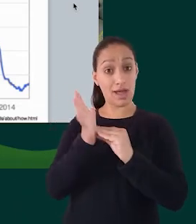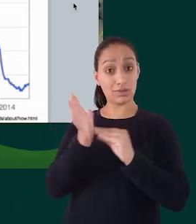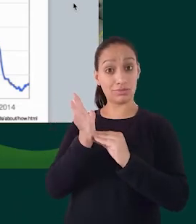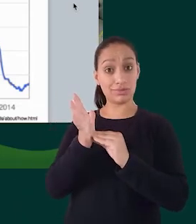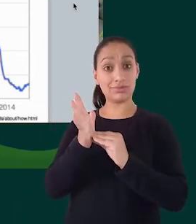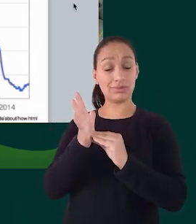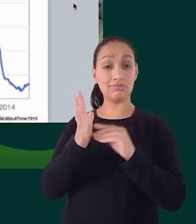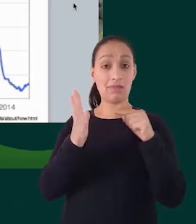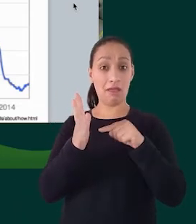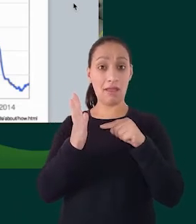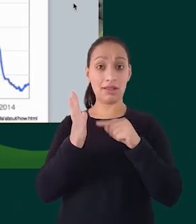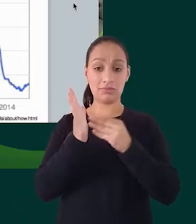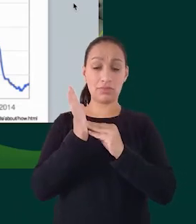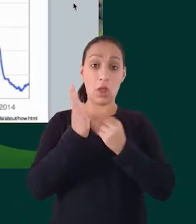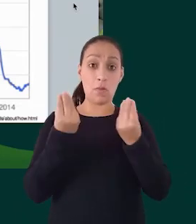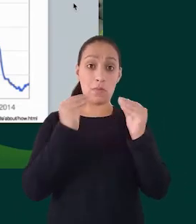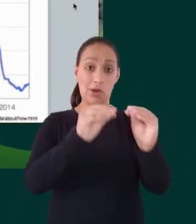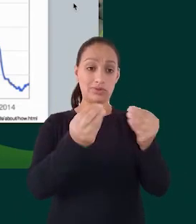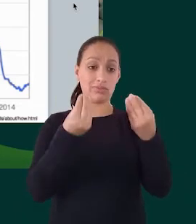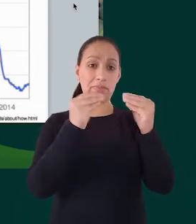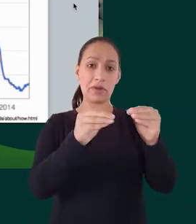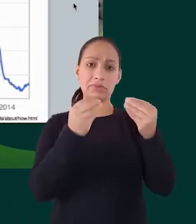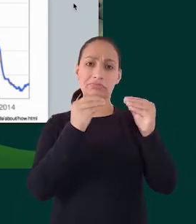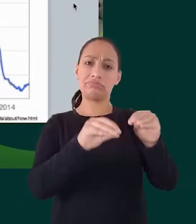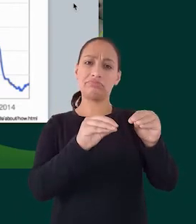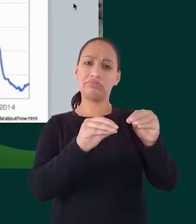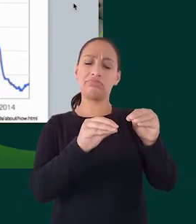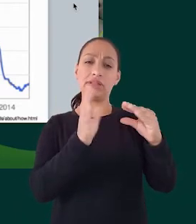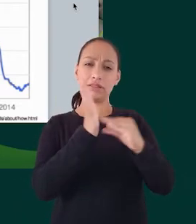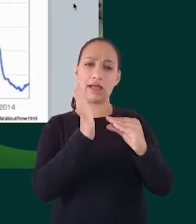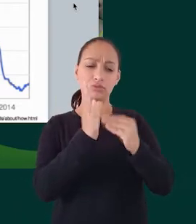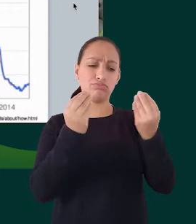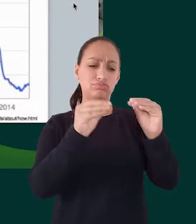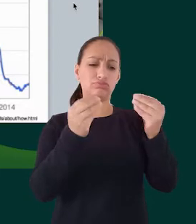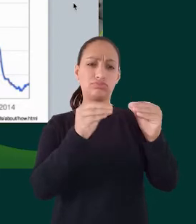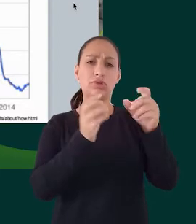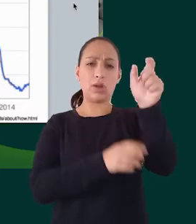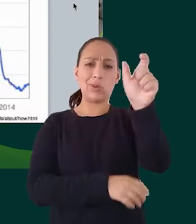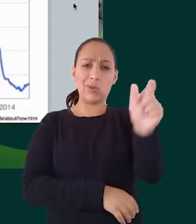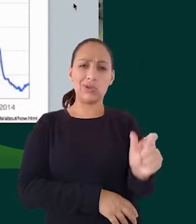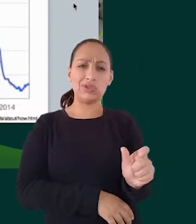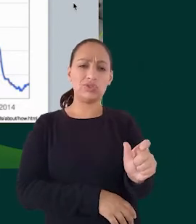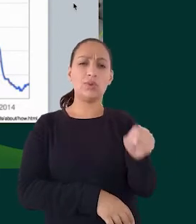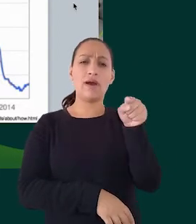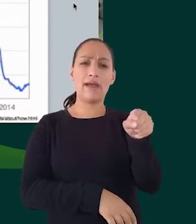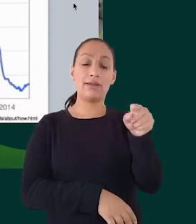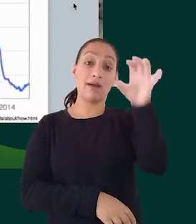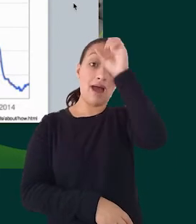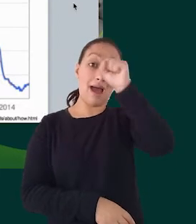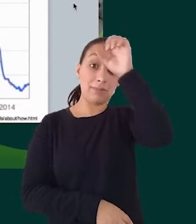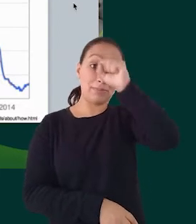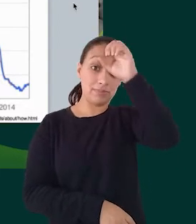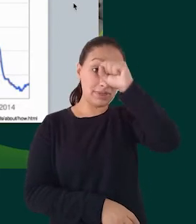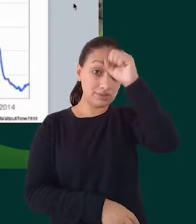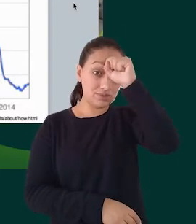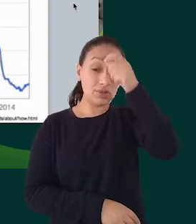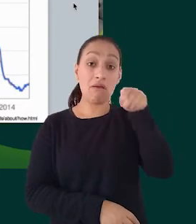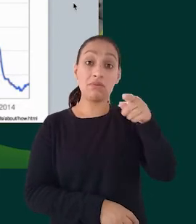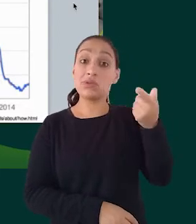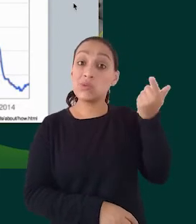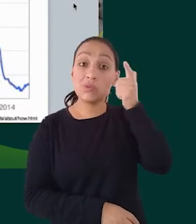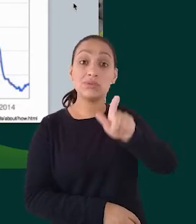eu coloco dados para ele e esses algoritmos, eles fazem uma aprendizagem e